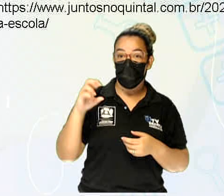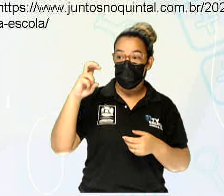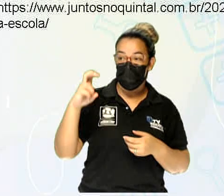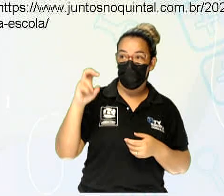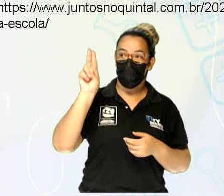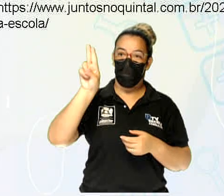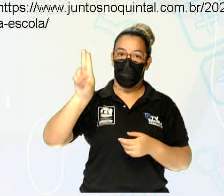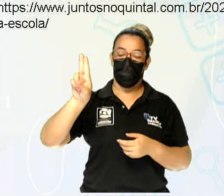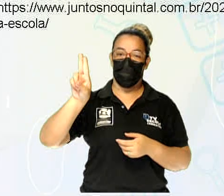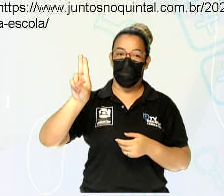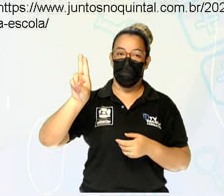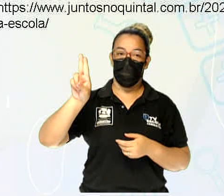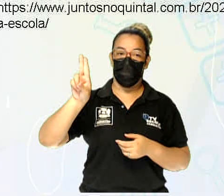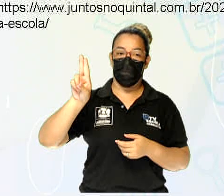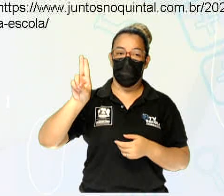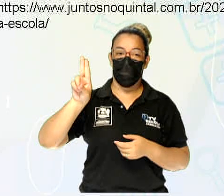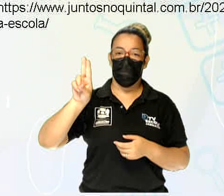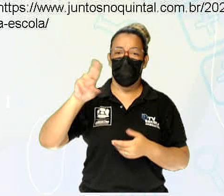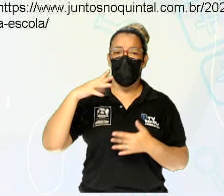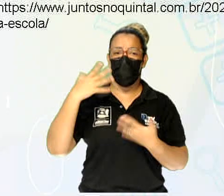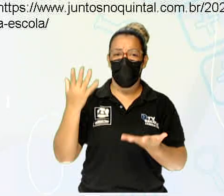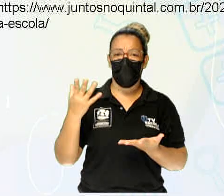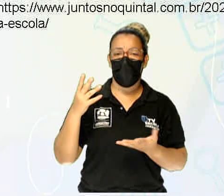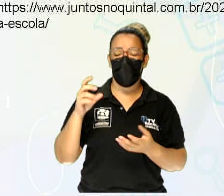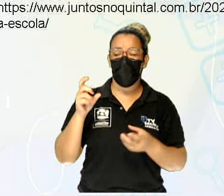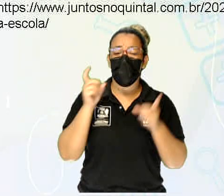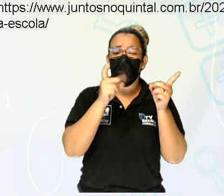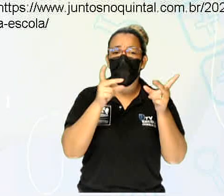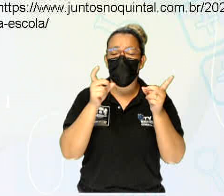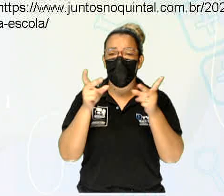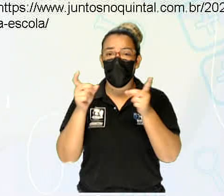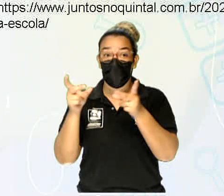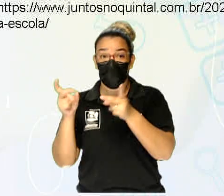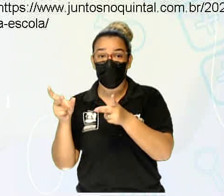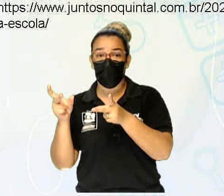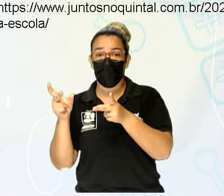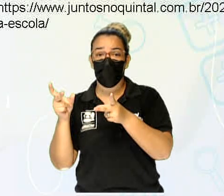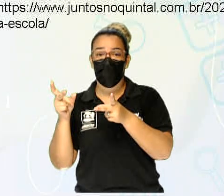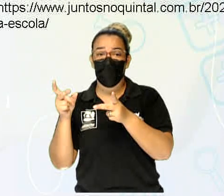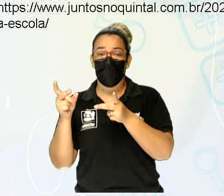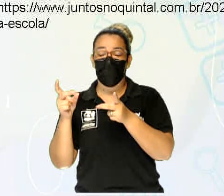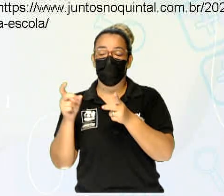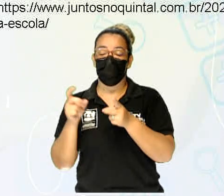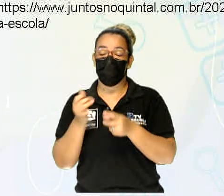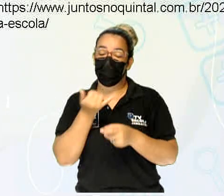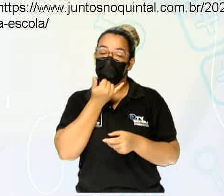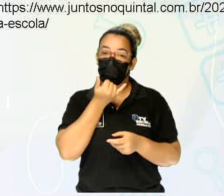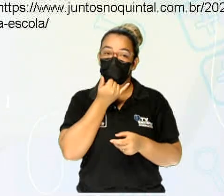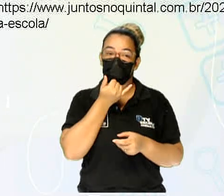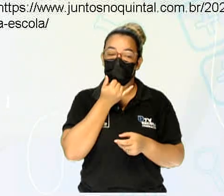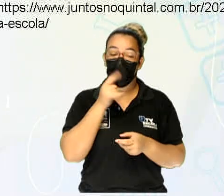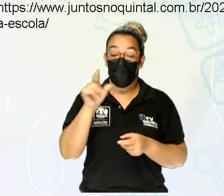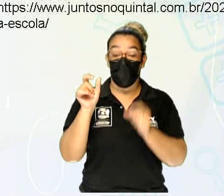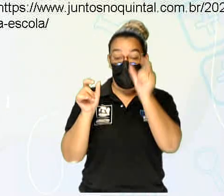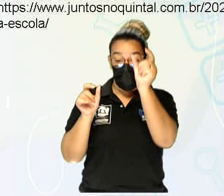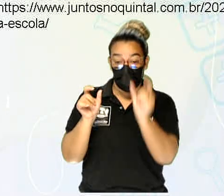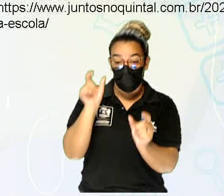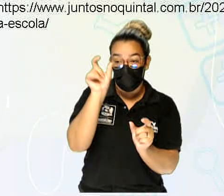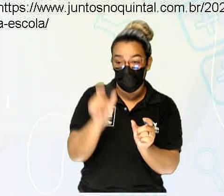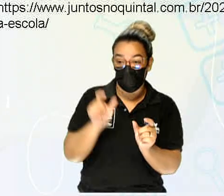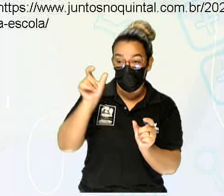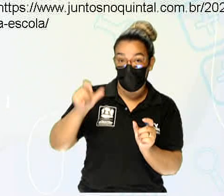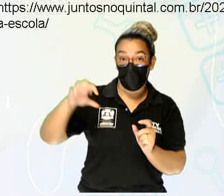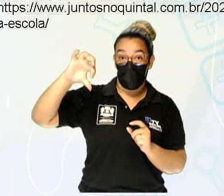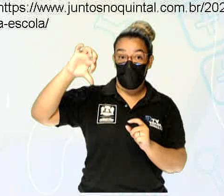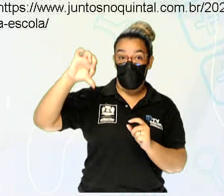cubinhos. Só que eu não vendi todos, eu só vendi, aliás, os 95, desculpa, as 9 barrinhas, né?